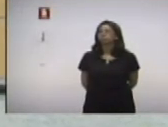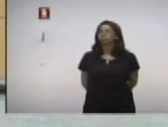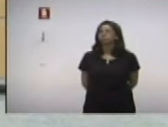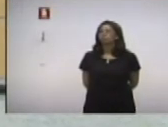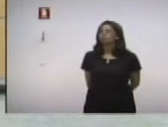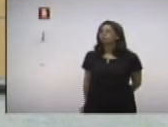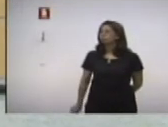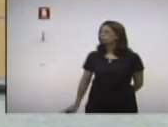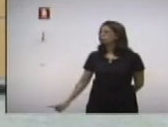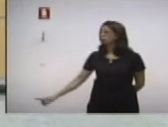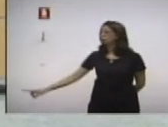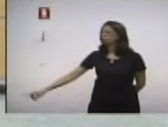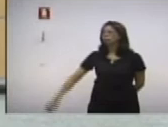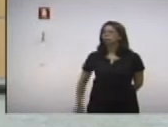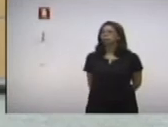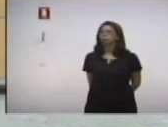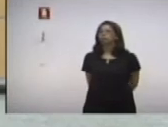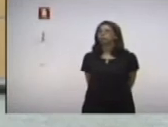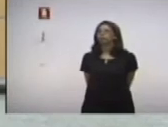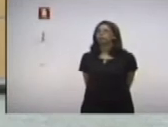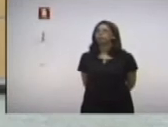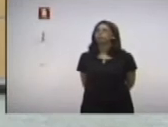E aí